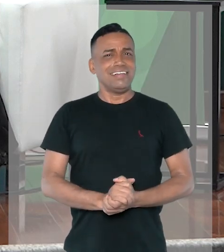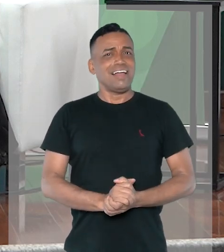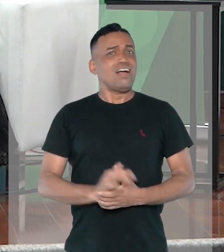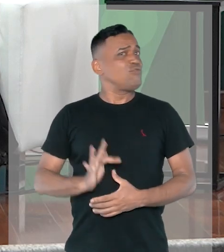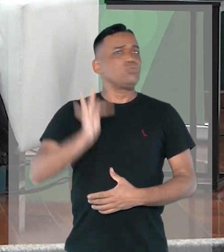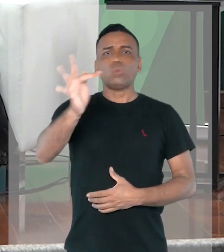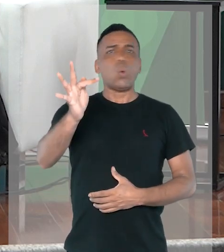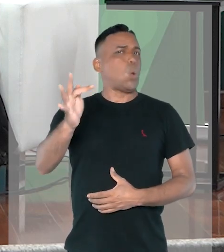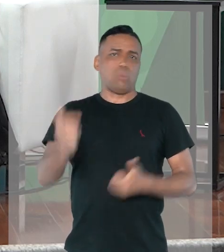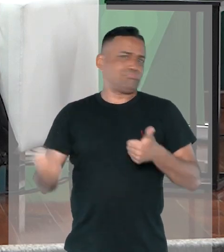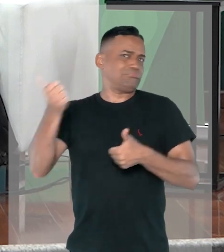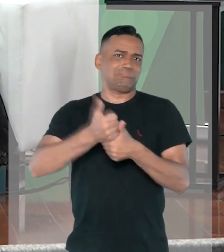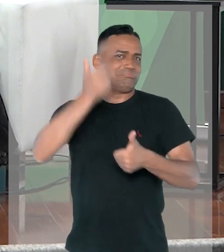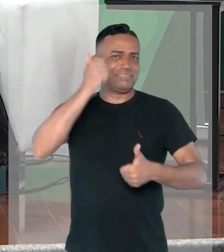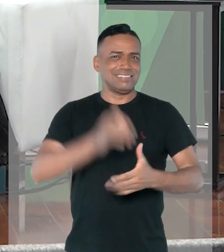alguns aninhos, né?